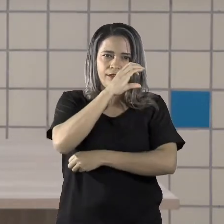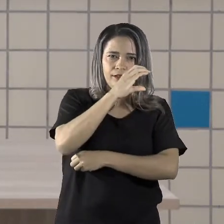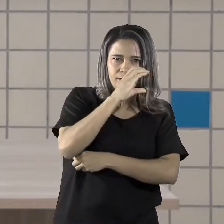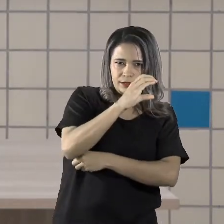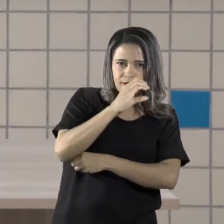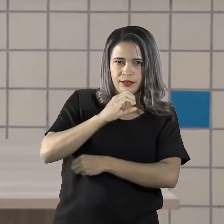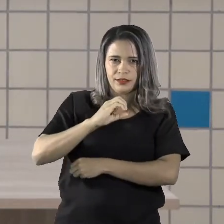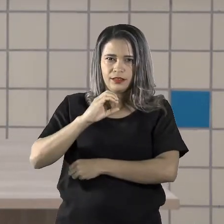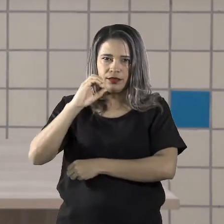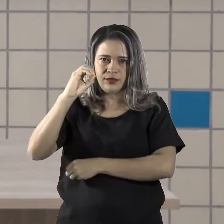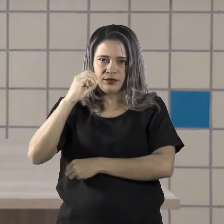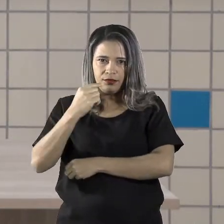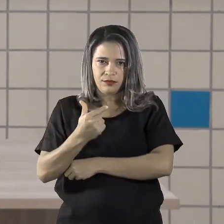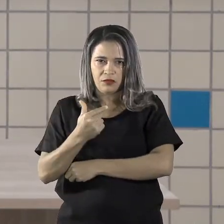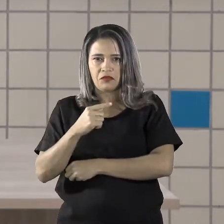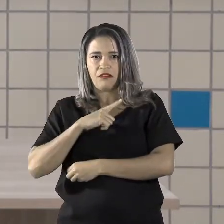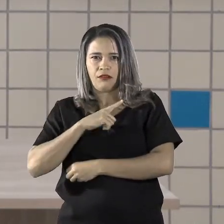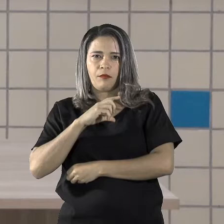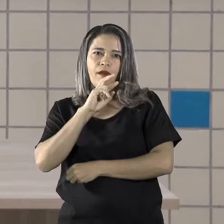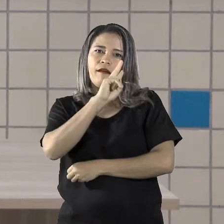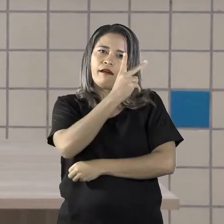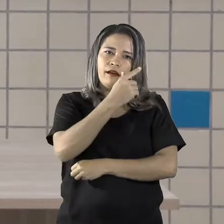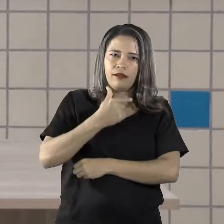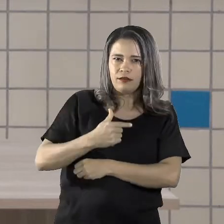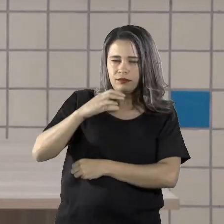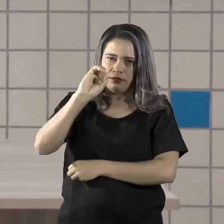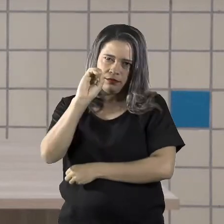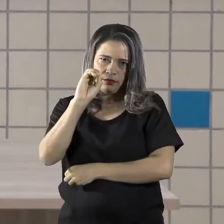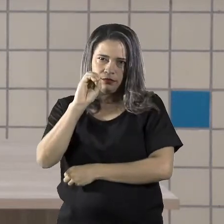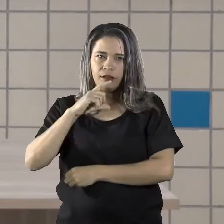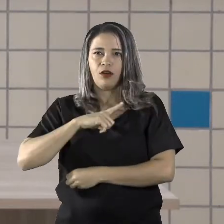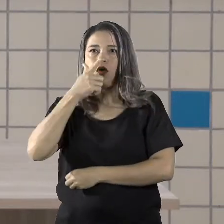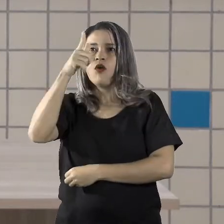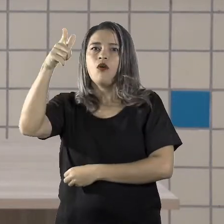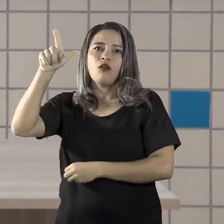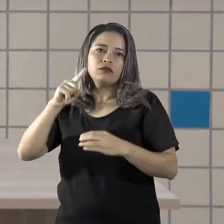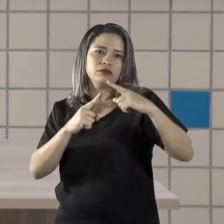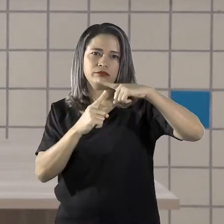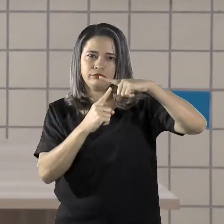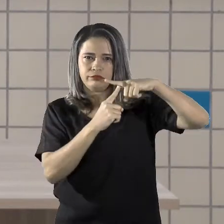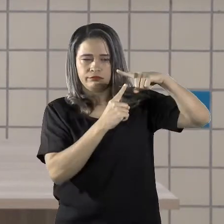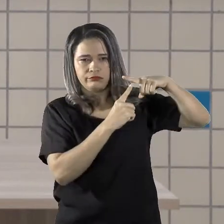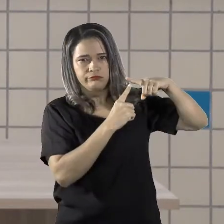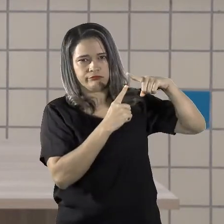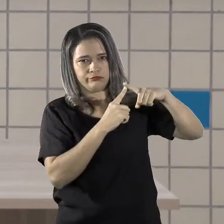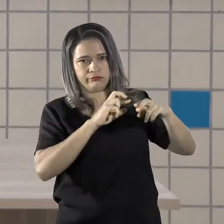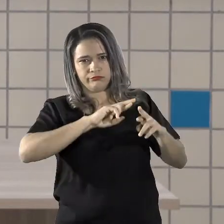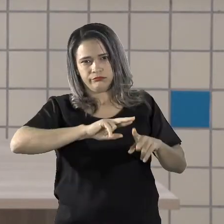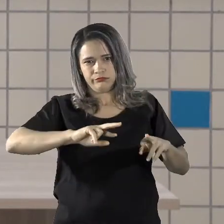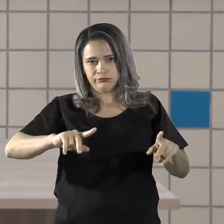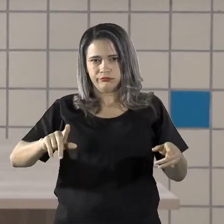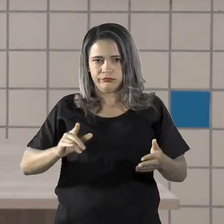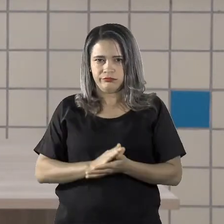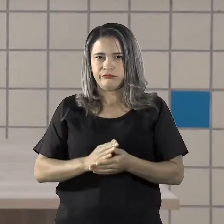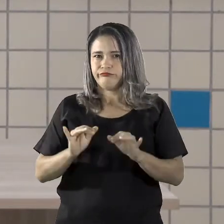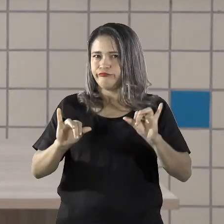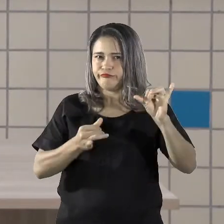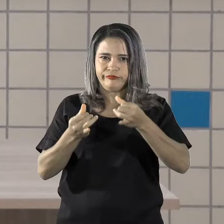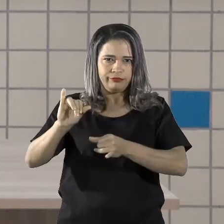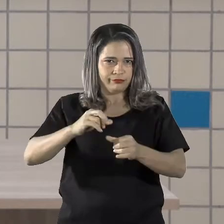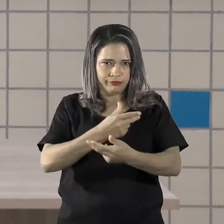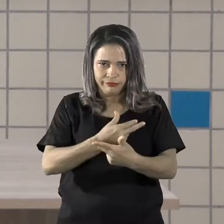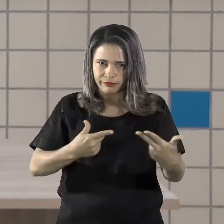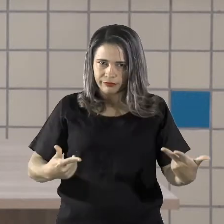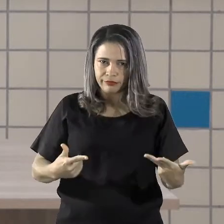quando eu falo para vocês que eu tenho H2O, nós temos outros tipos de representações das substâncias químicas, tá? Que a gente